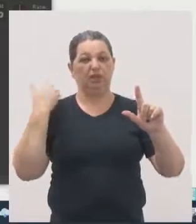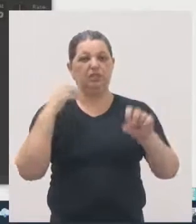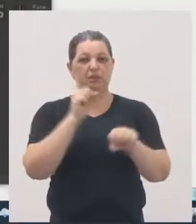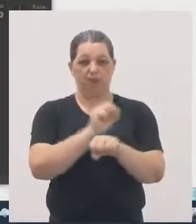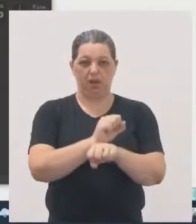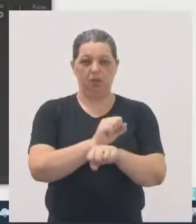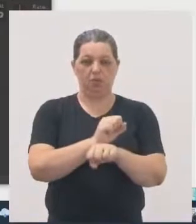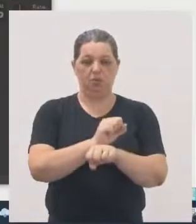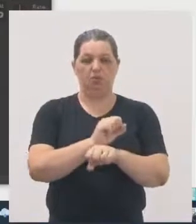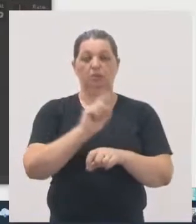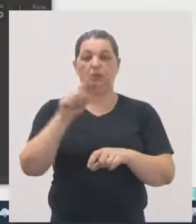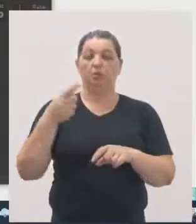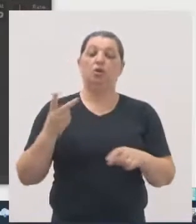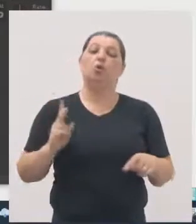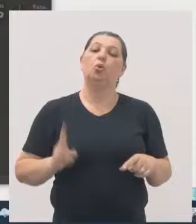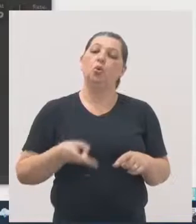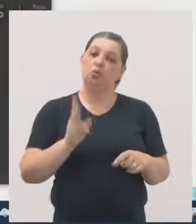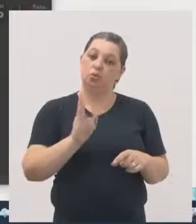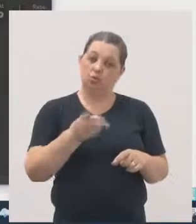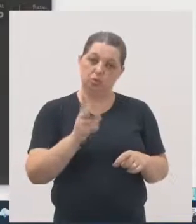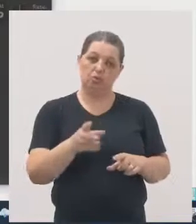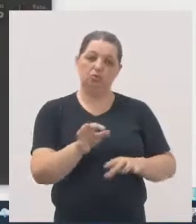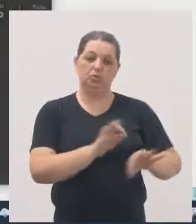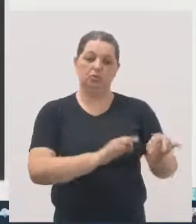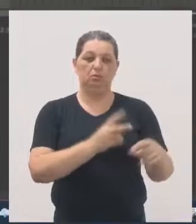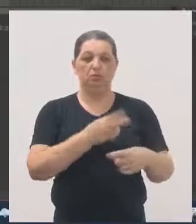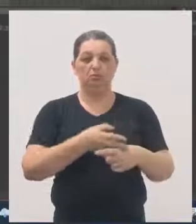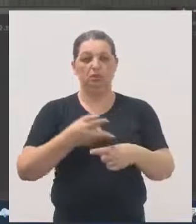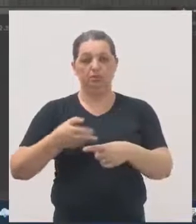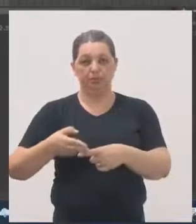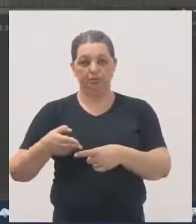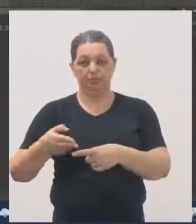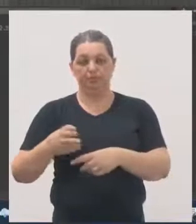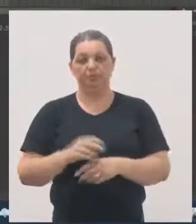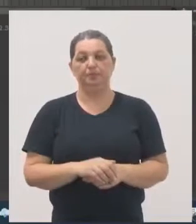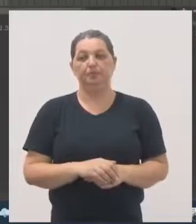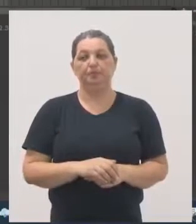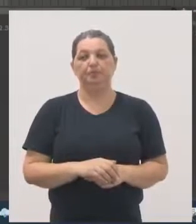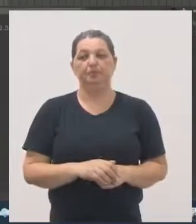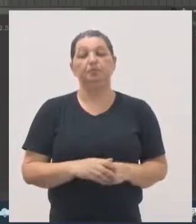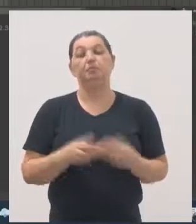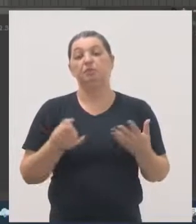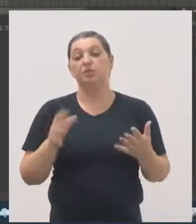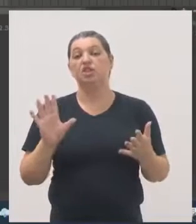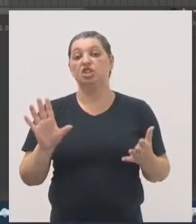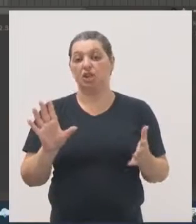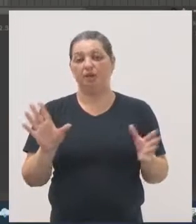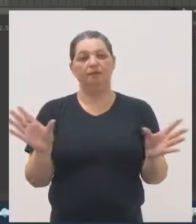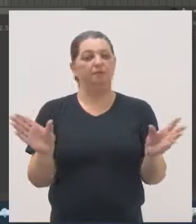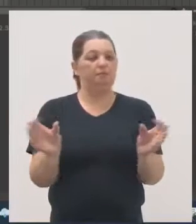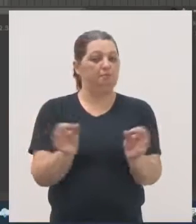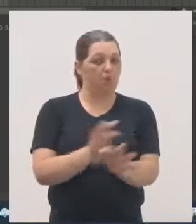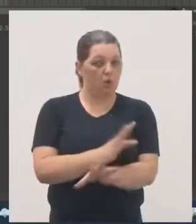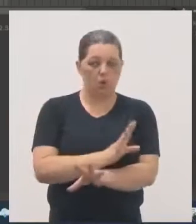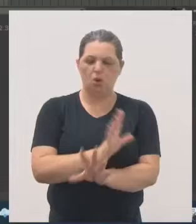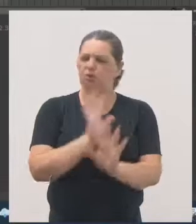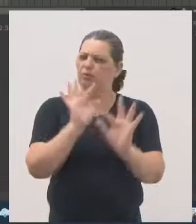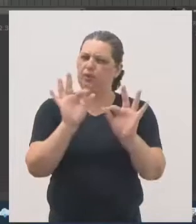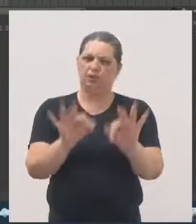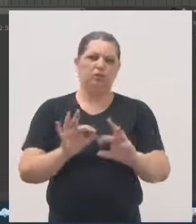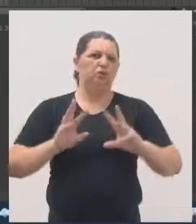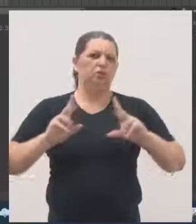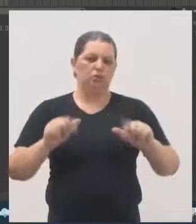para você continuar a produção. Agora, se você já encerrou toda a produção, se você